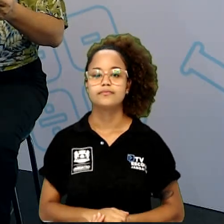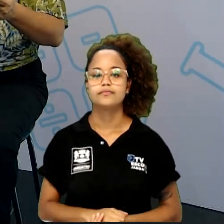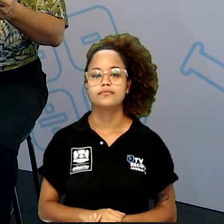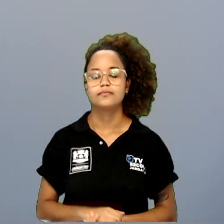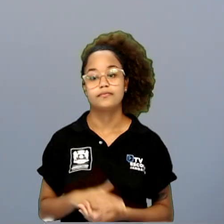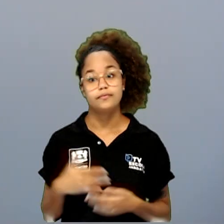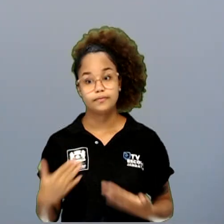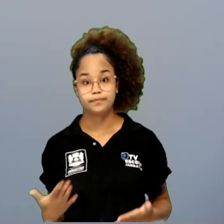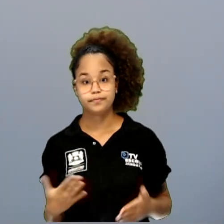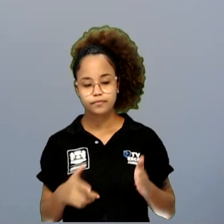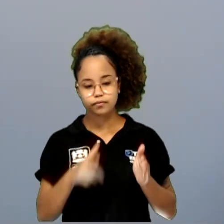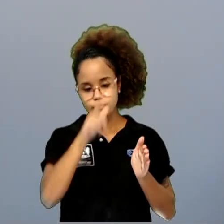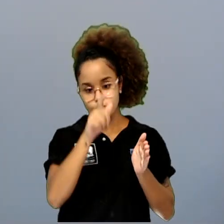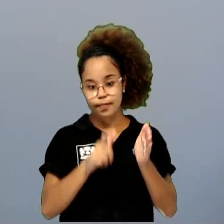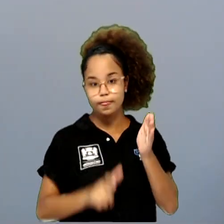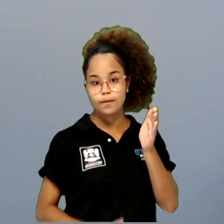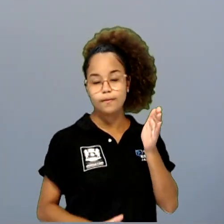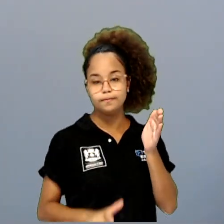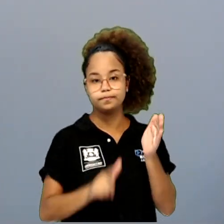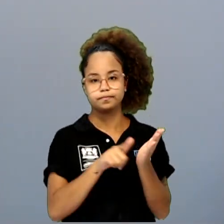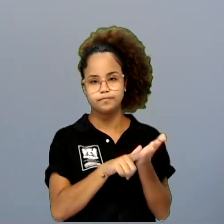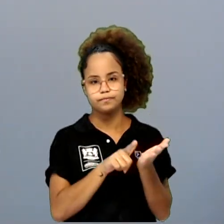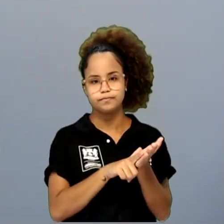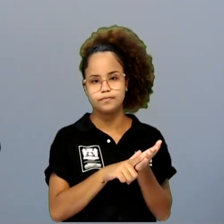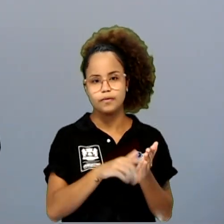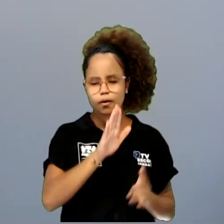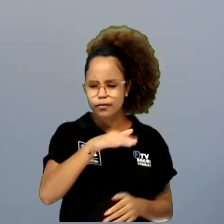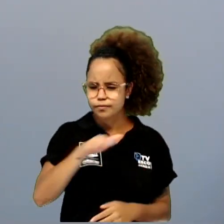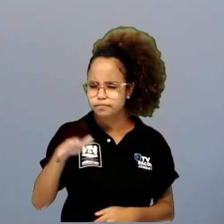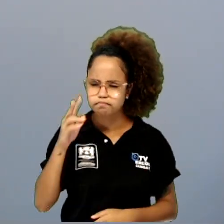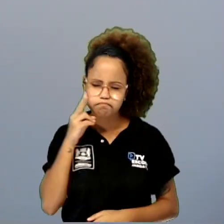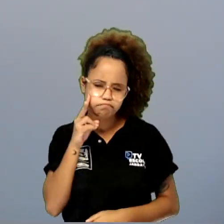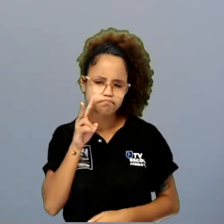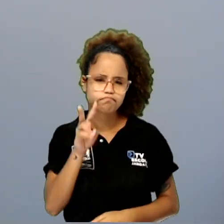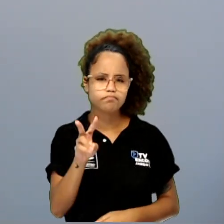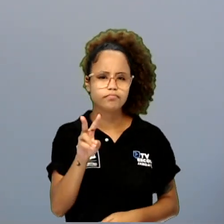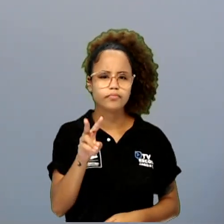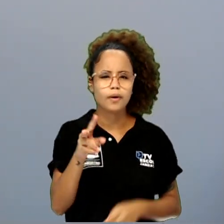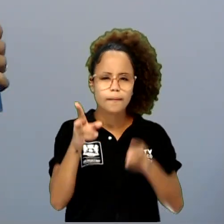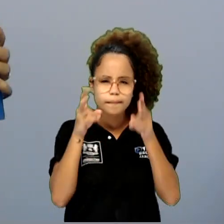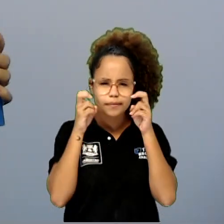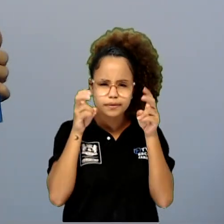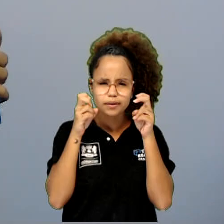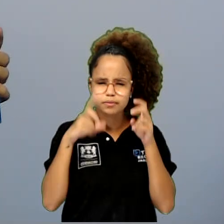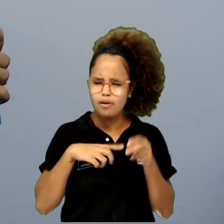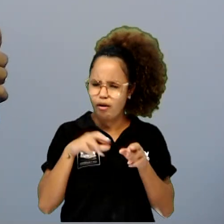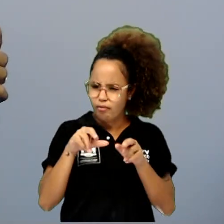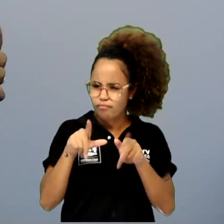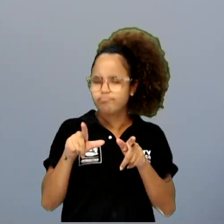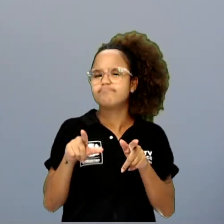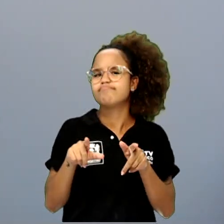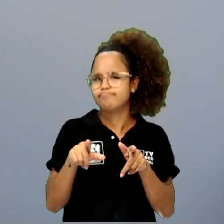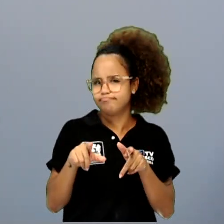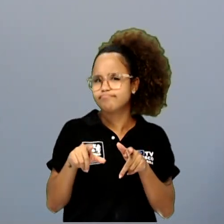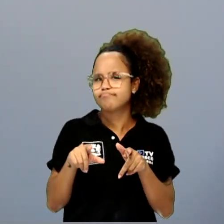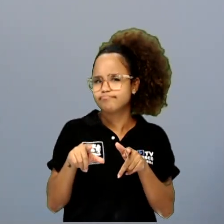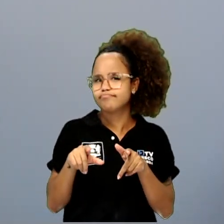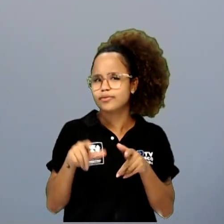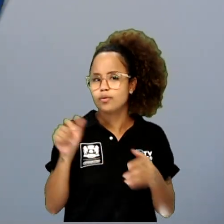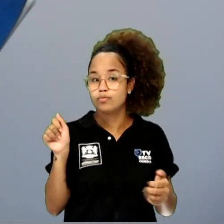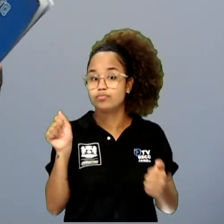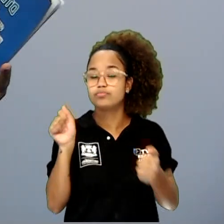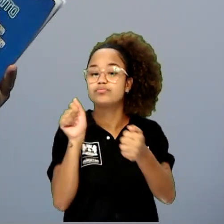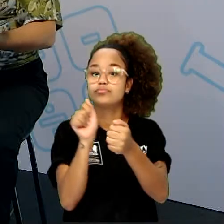Bem, essa capa, né? Quando as crianças já começam a observar a capa, elas já percebem que tem alguma coisa diferente, porque a capa é uma